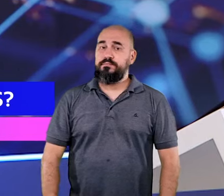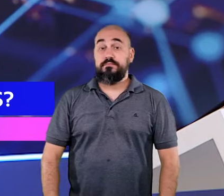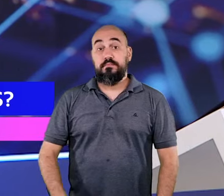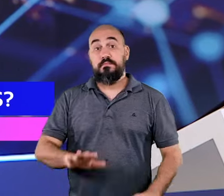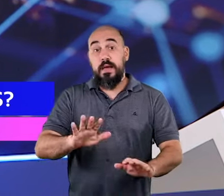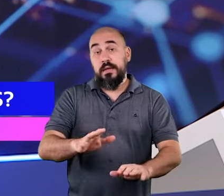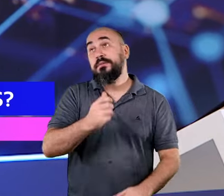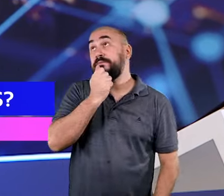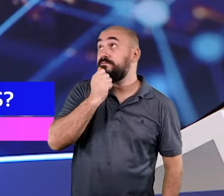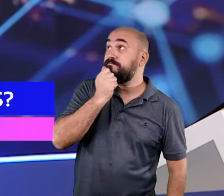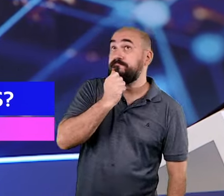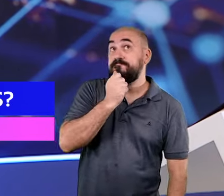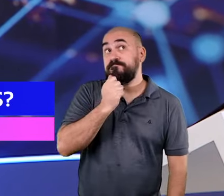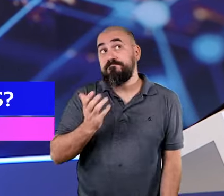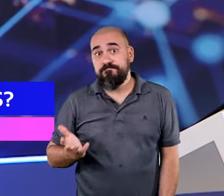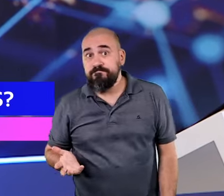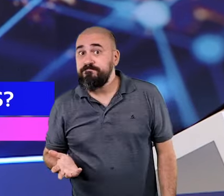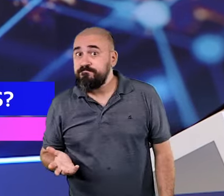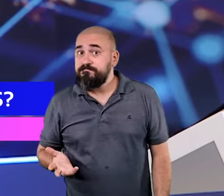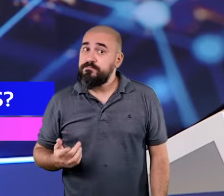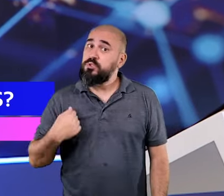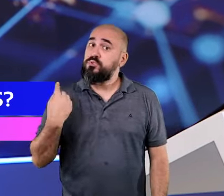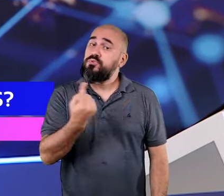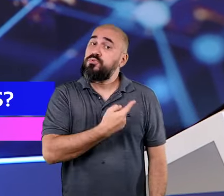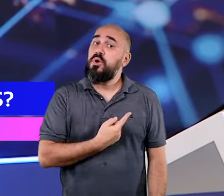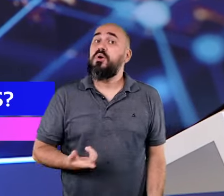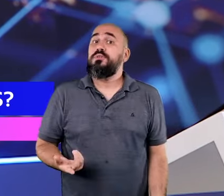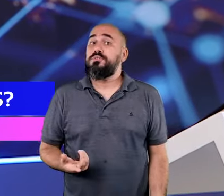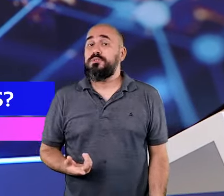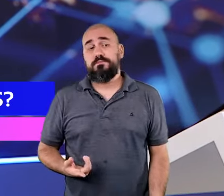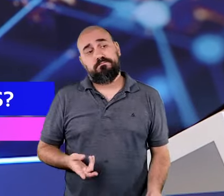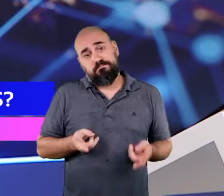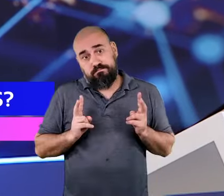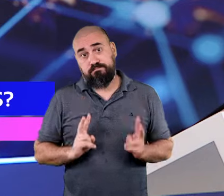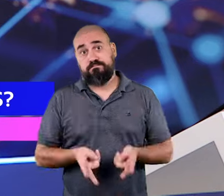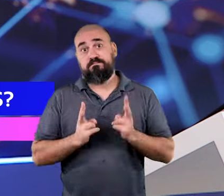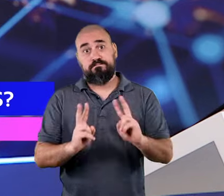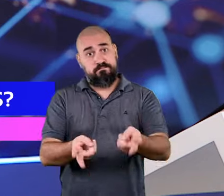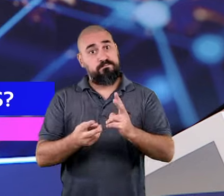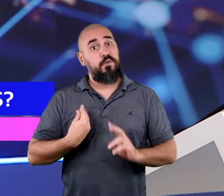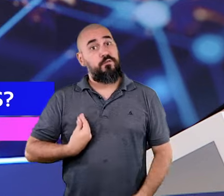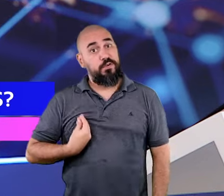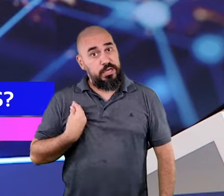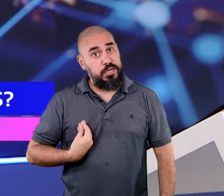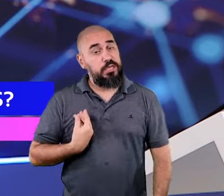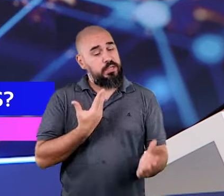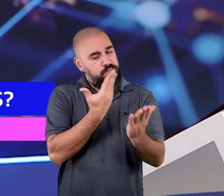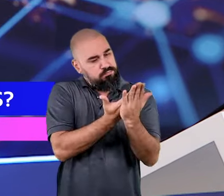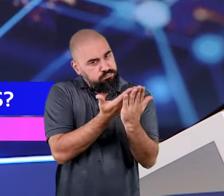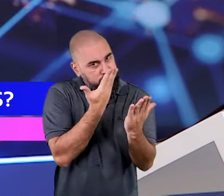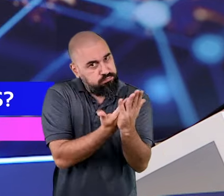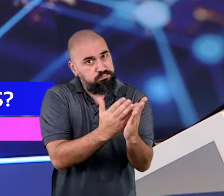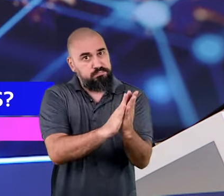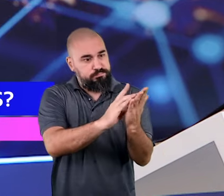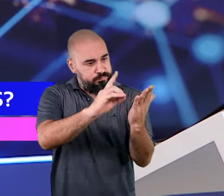Enquanto ele não vem, nós seguimos nos preparando, seguimos estudando a